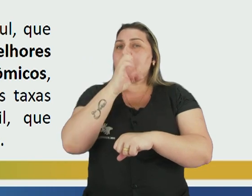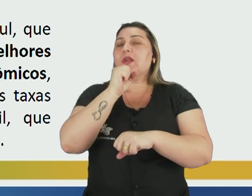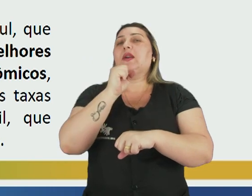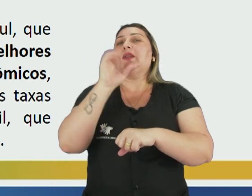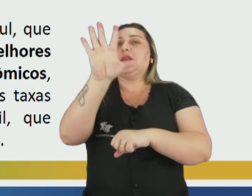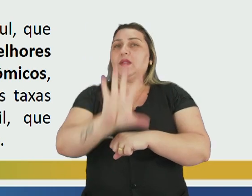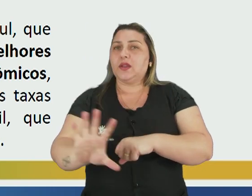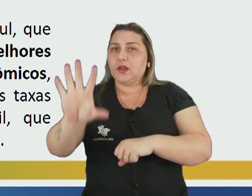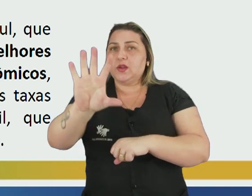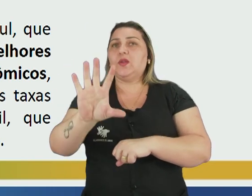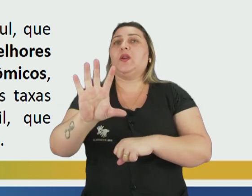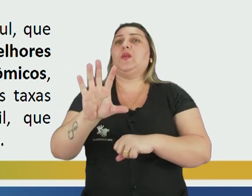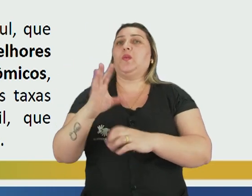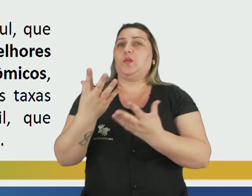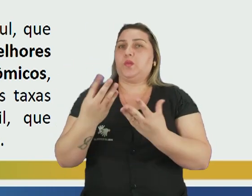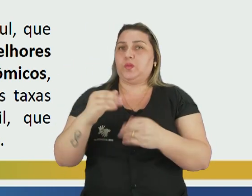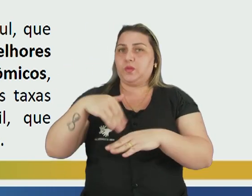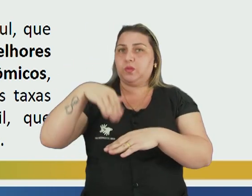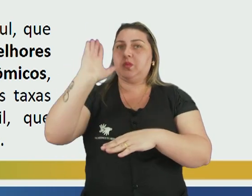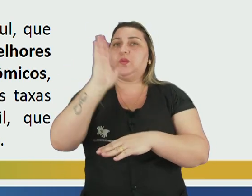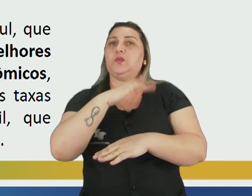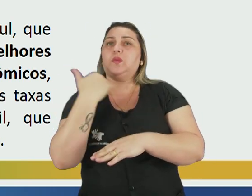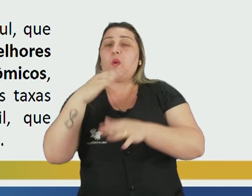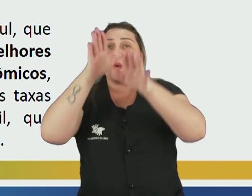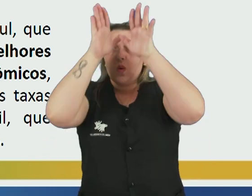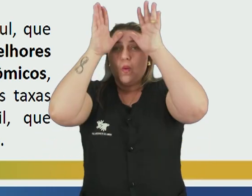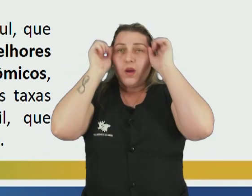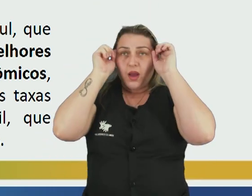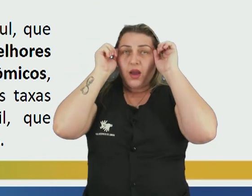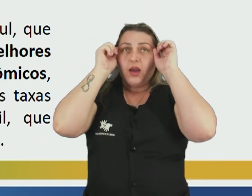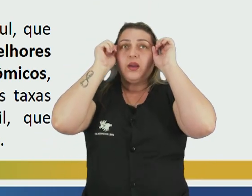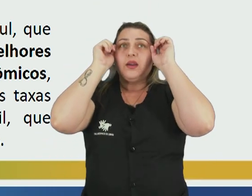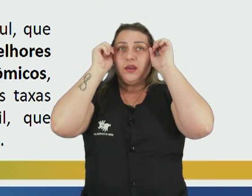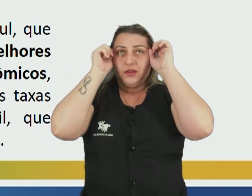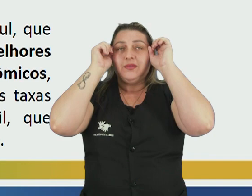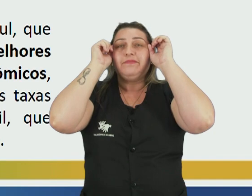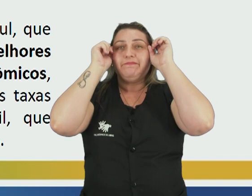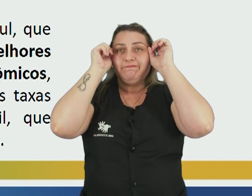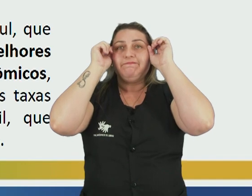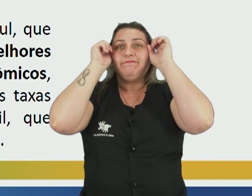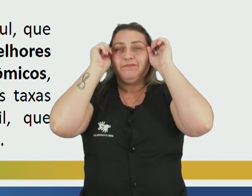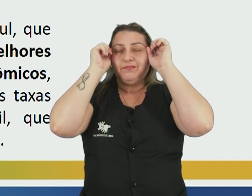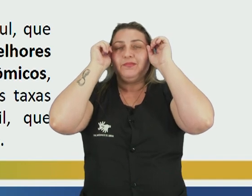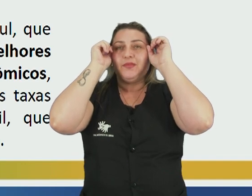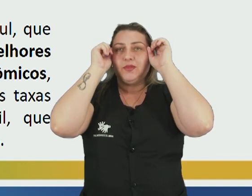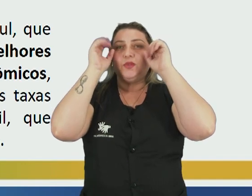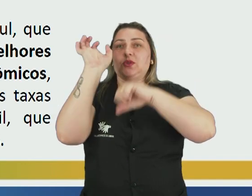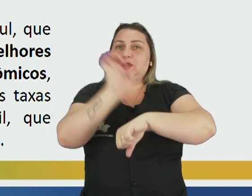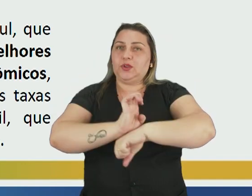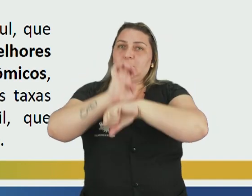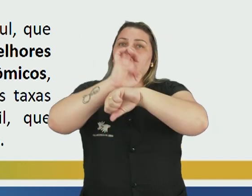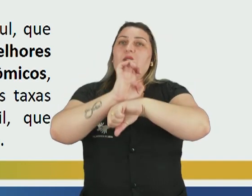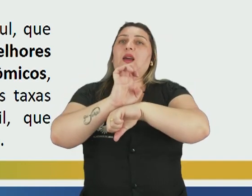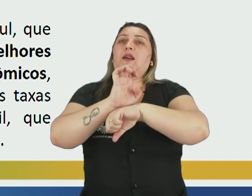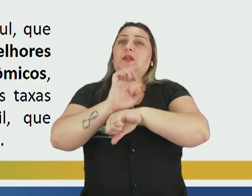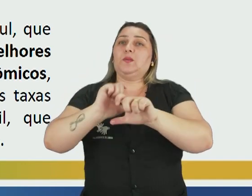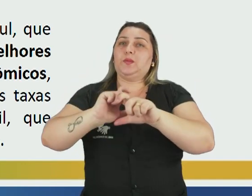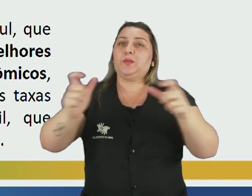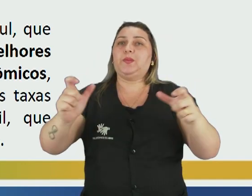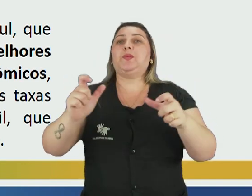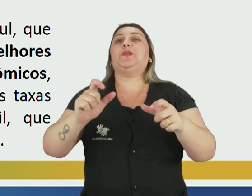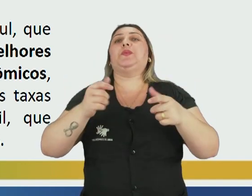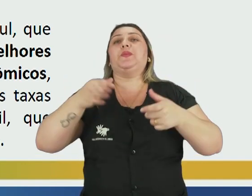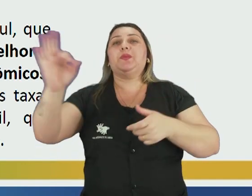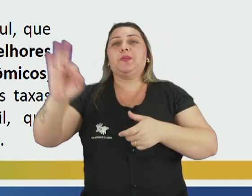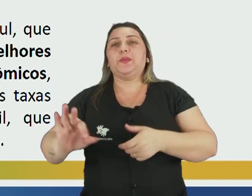com alta taxa de mortalidade. Observem que o Acre está entre os estados com uma alta taxa